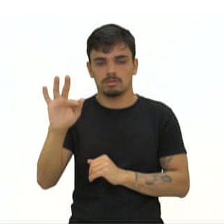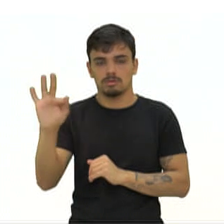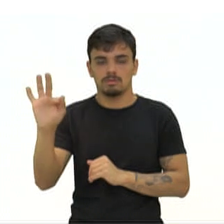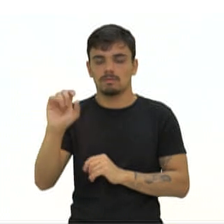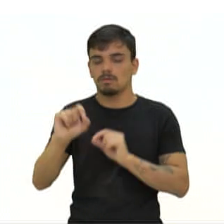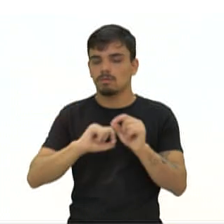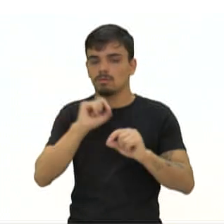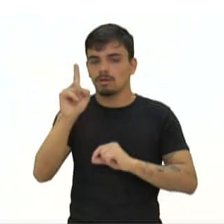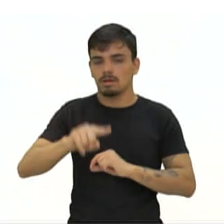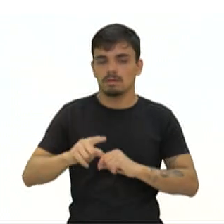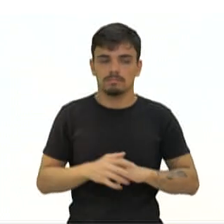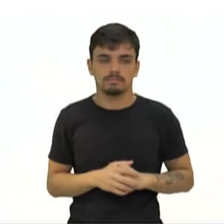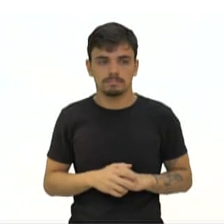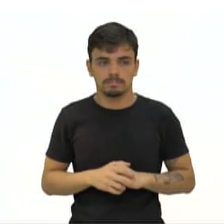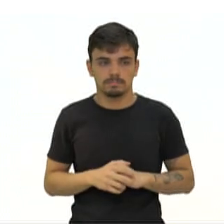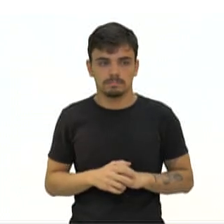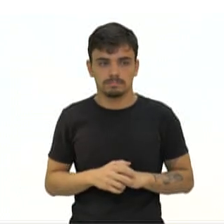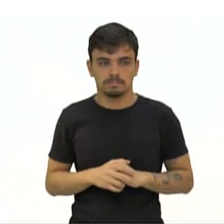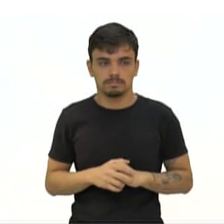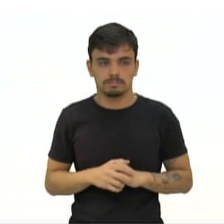ele é de